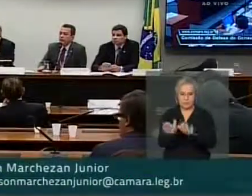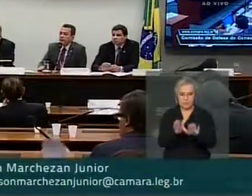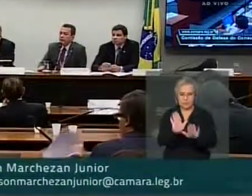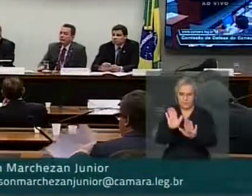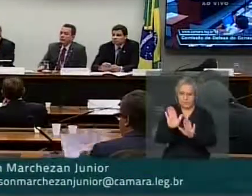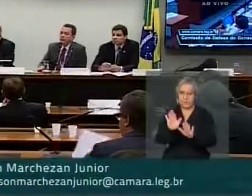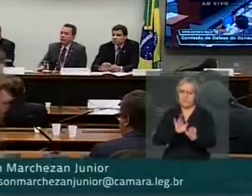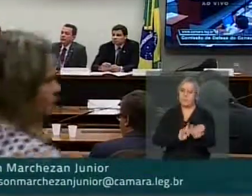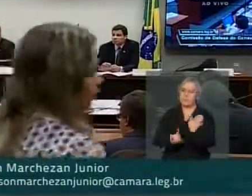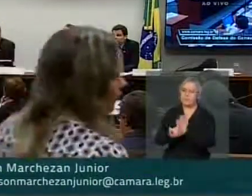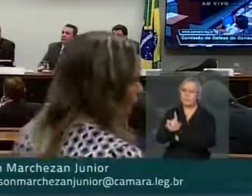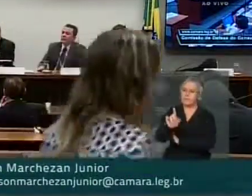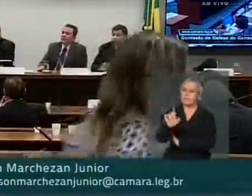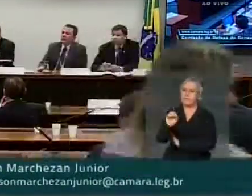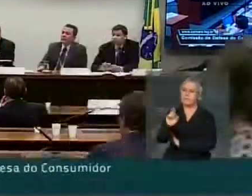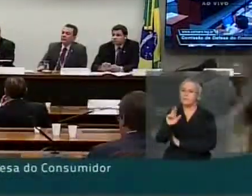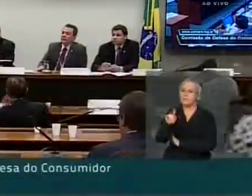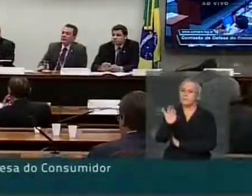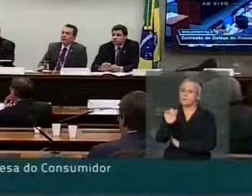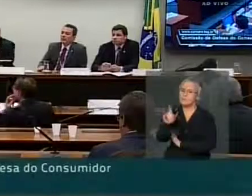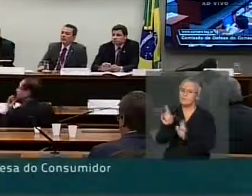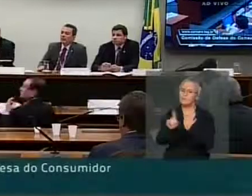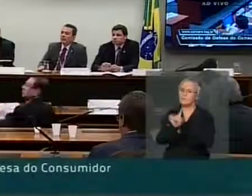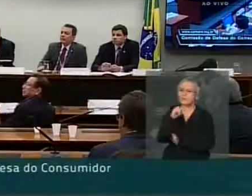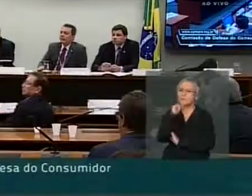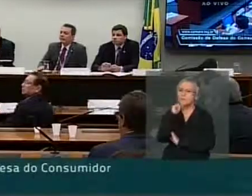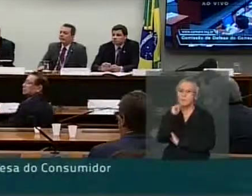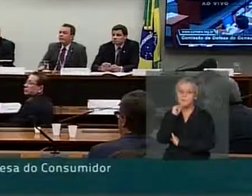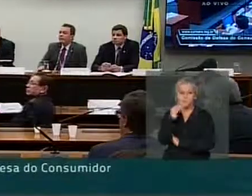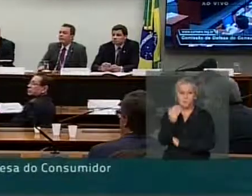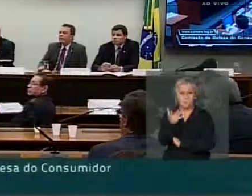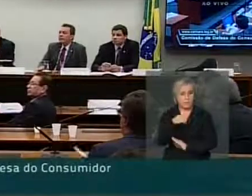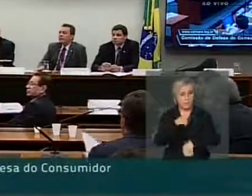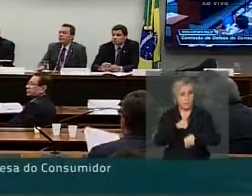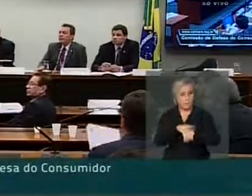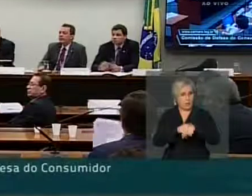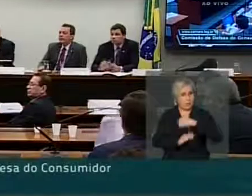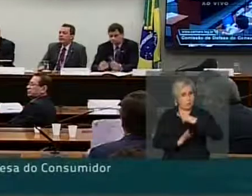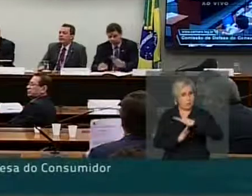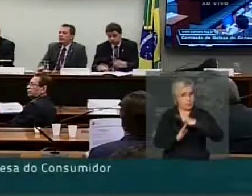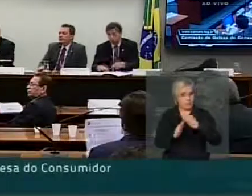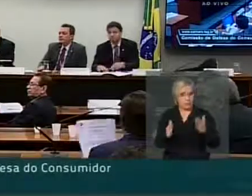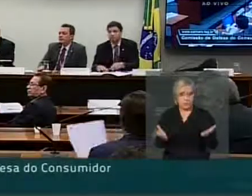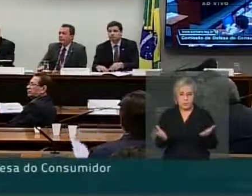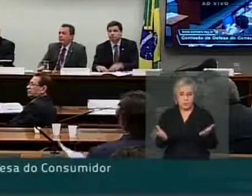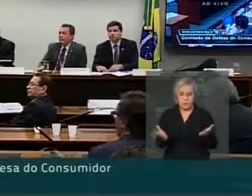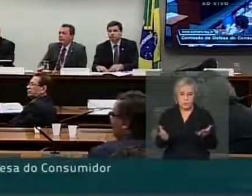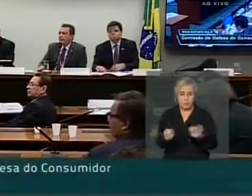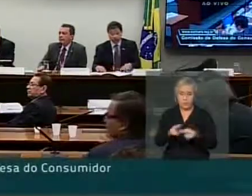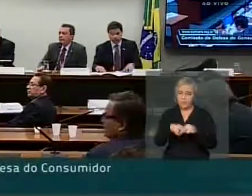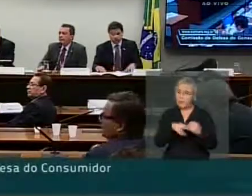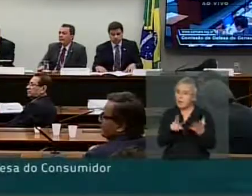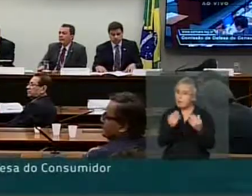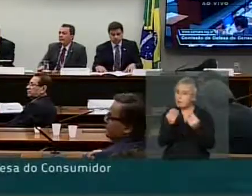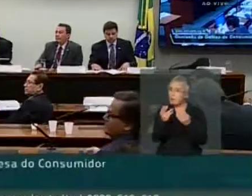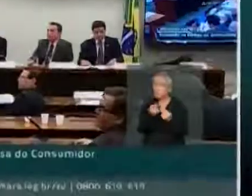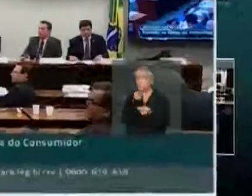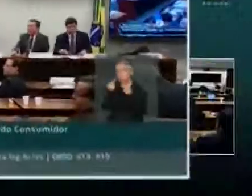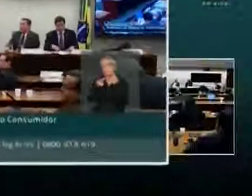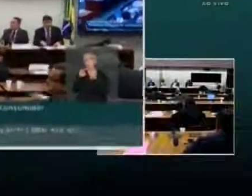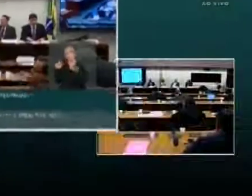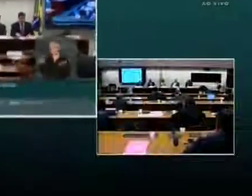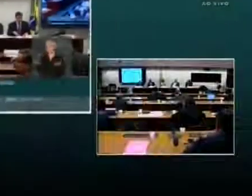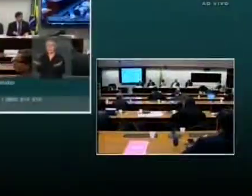única e exclusivamente para você ver se limite os tempos, porque tem muitos deputados que